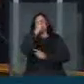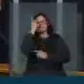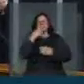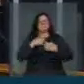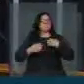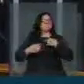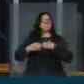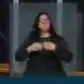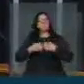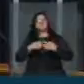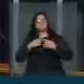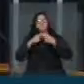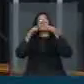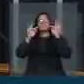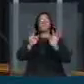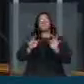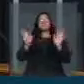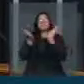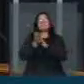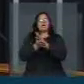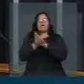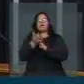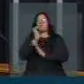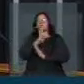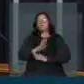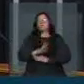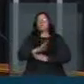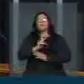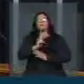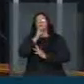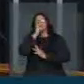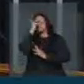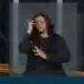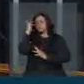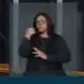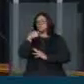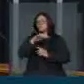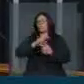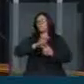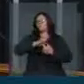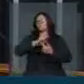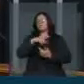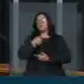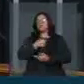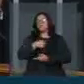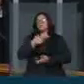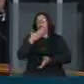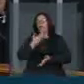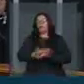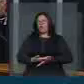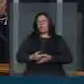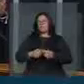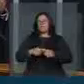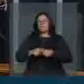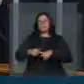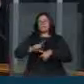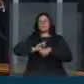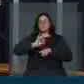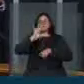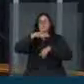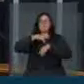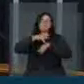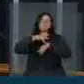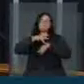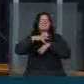preciso haver esses movimentos populares para que nós caíssemos na real e víssimo o